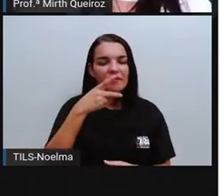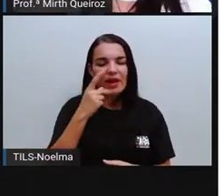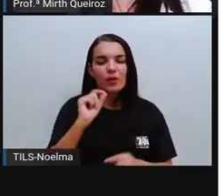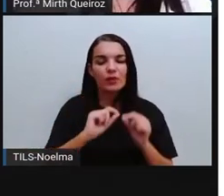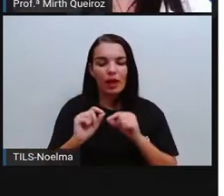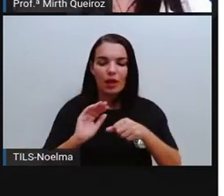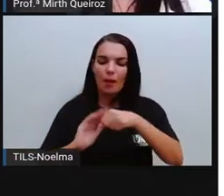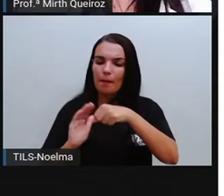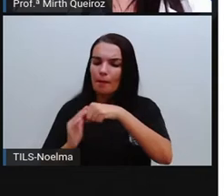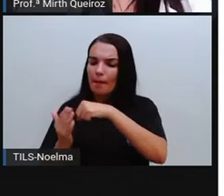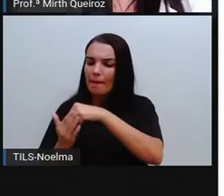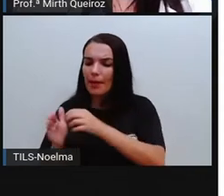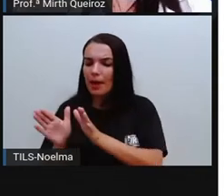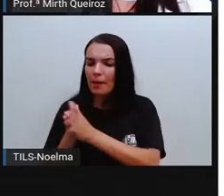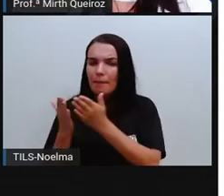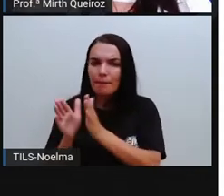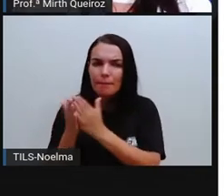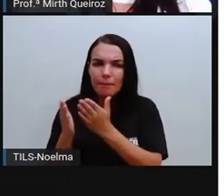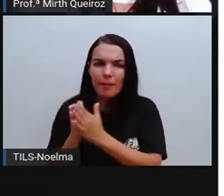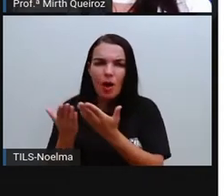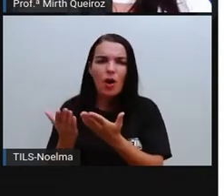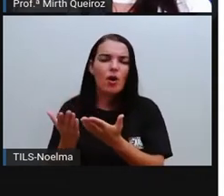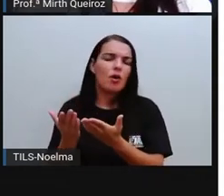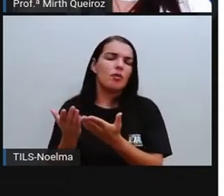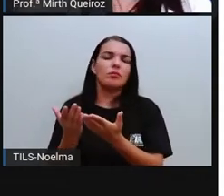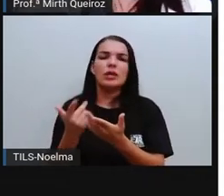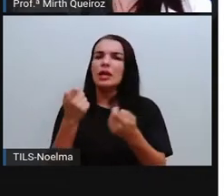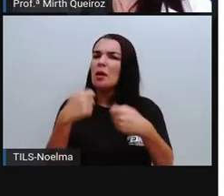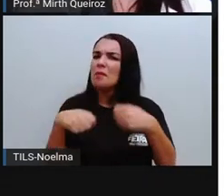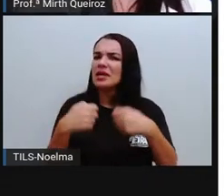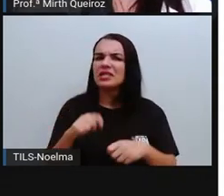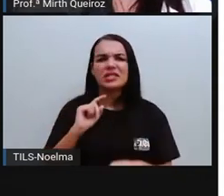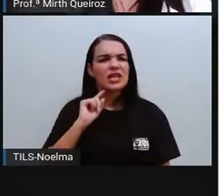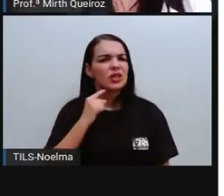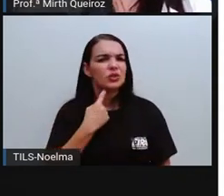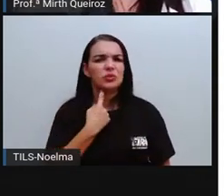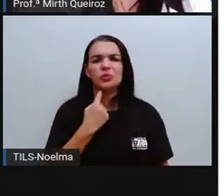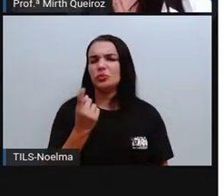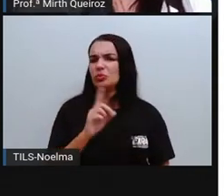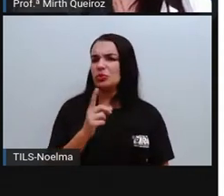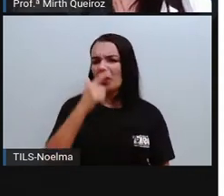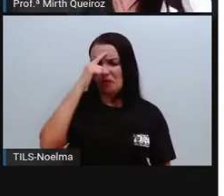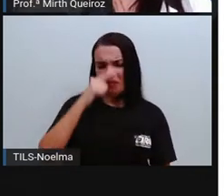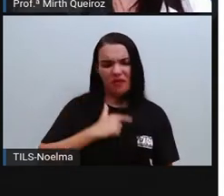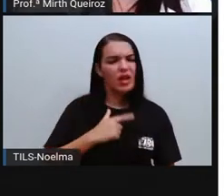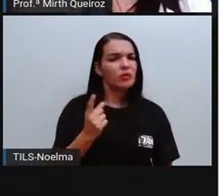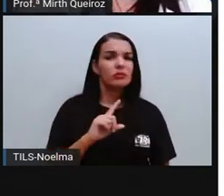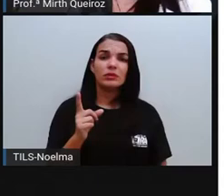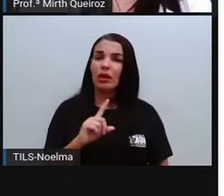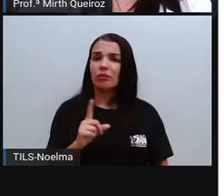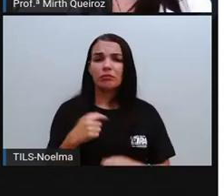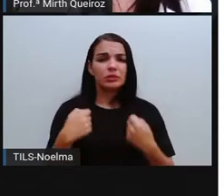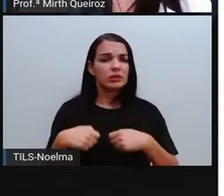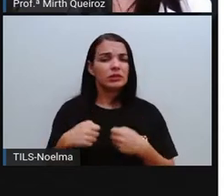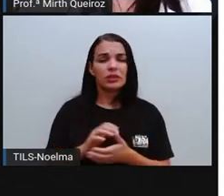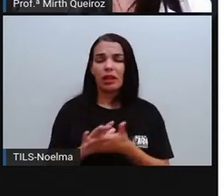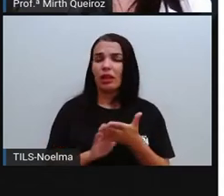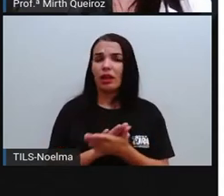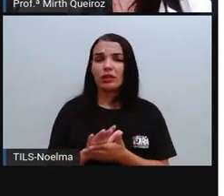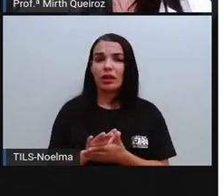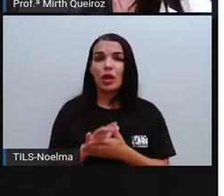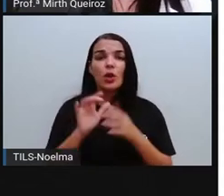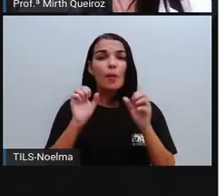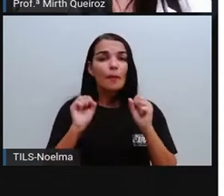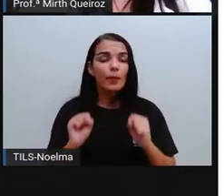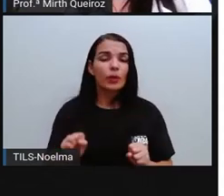periferia, uma favela, não precisa ser um lugar feio, não precisa ser um lugar sujo.